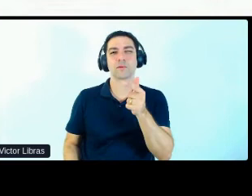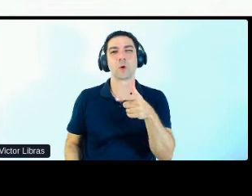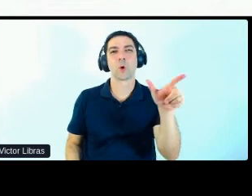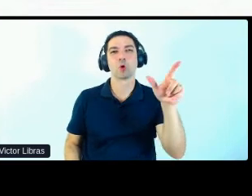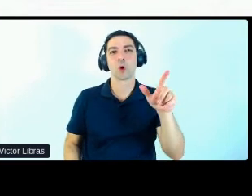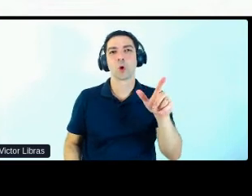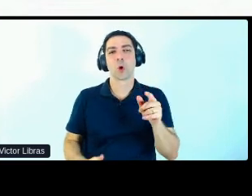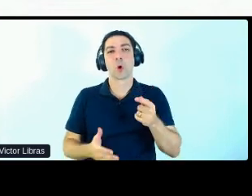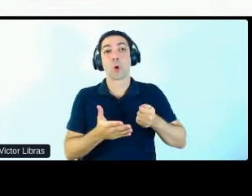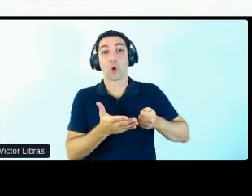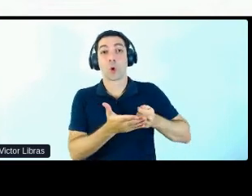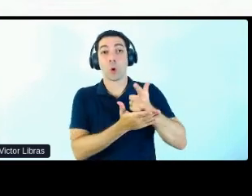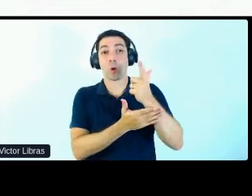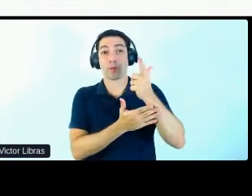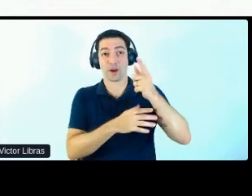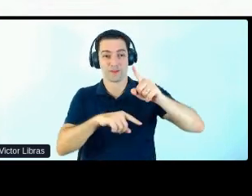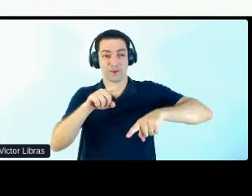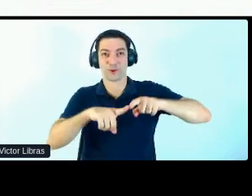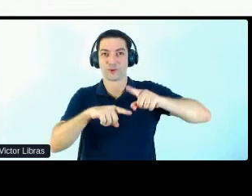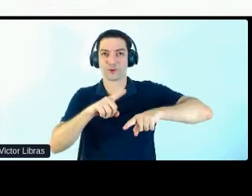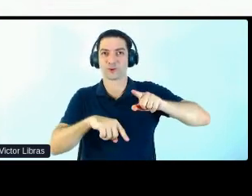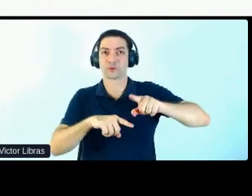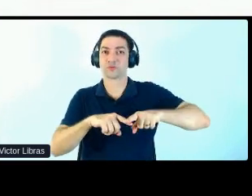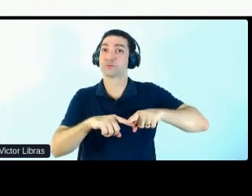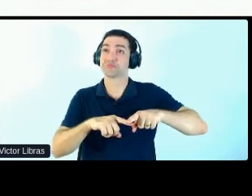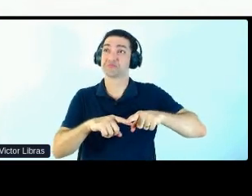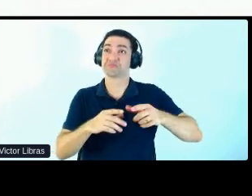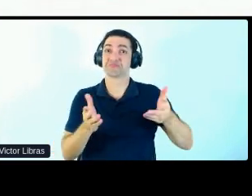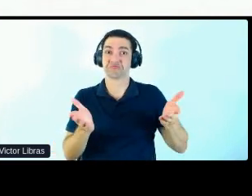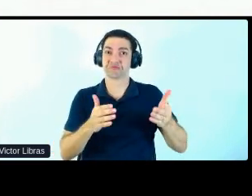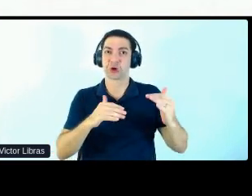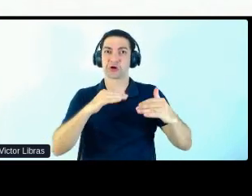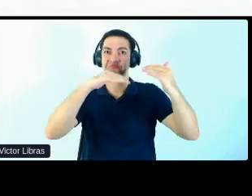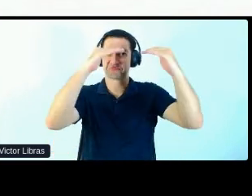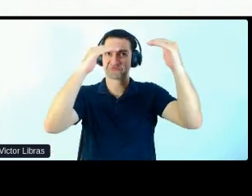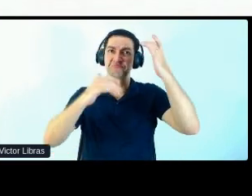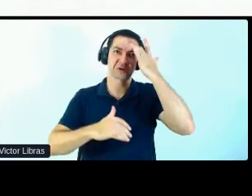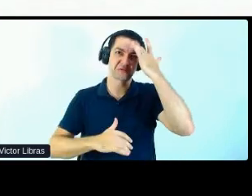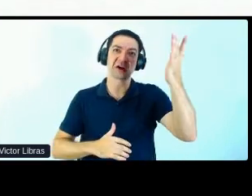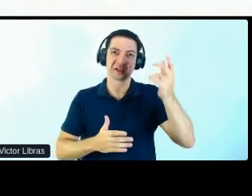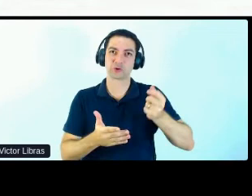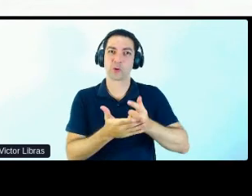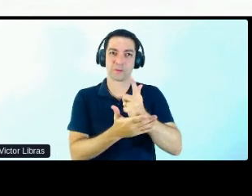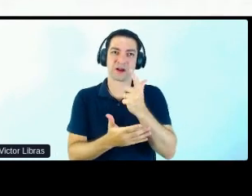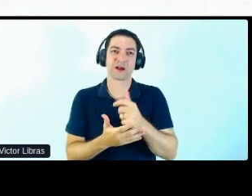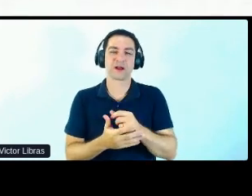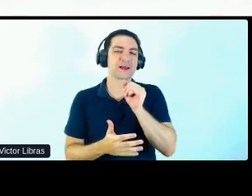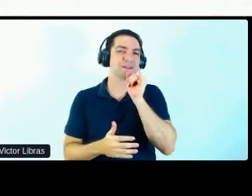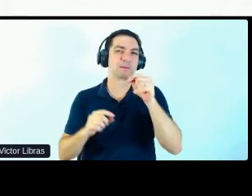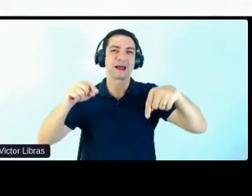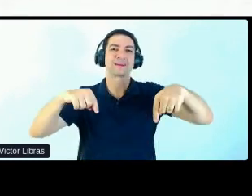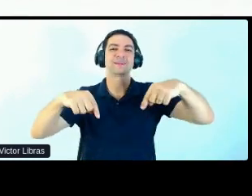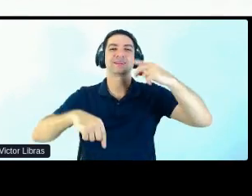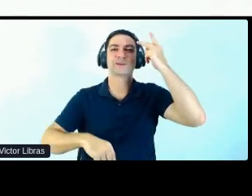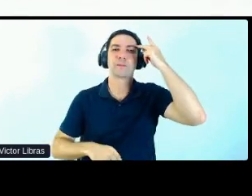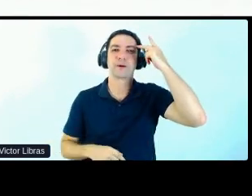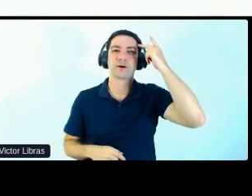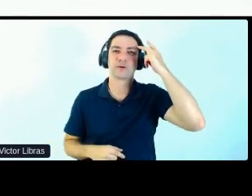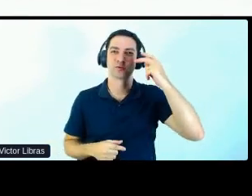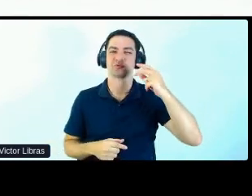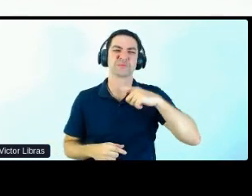São Paulo, moro em São Paulo, aqui tem tudo. Só que colegas que moram